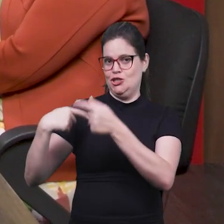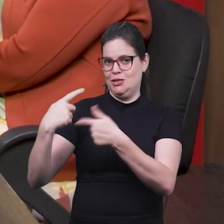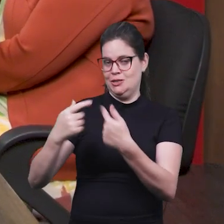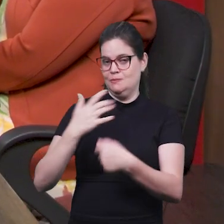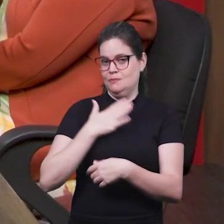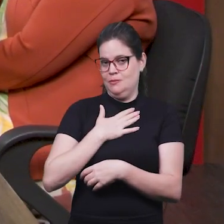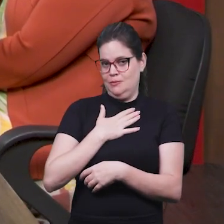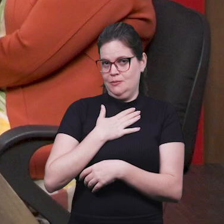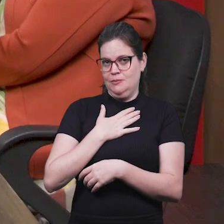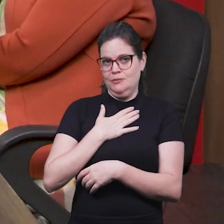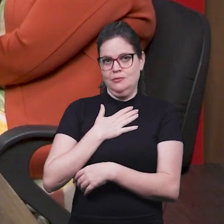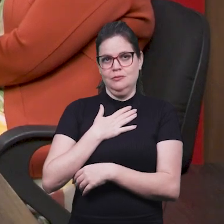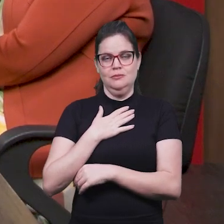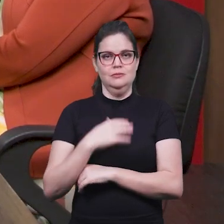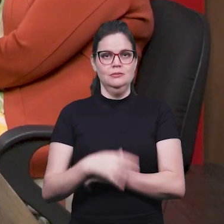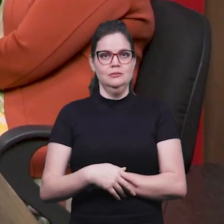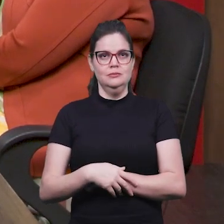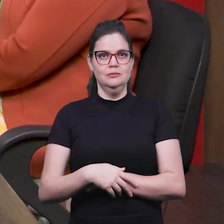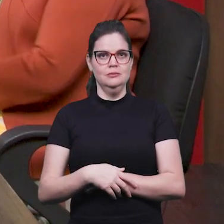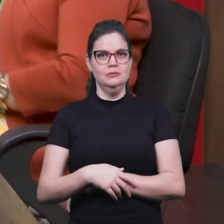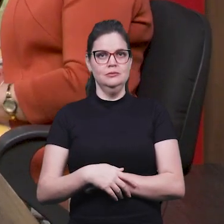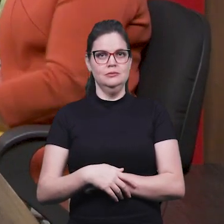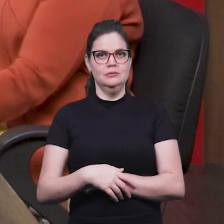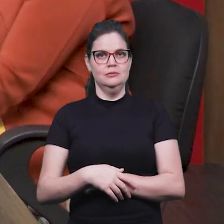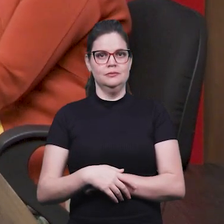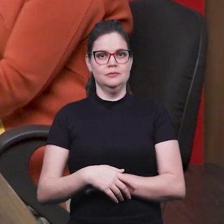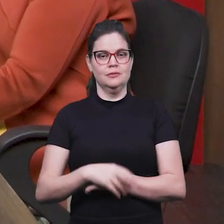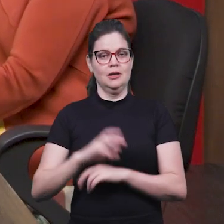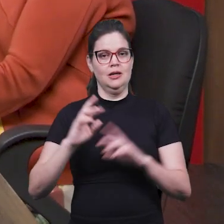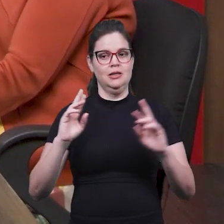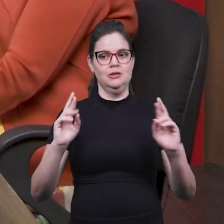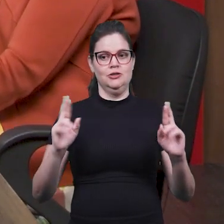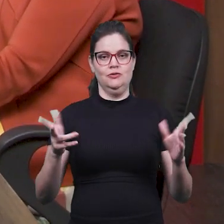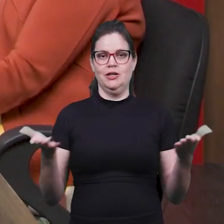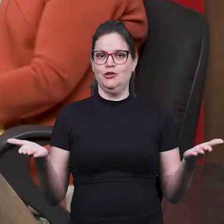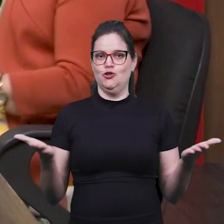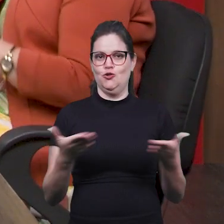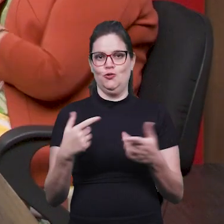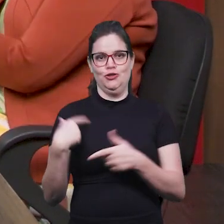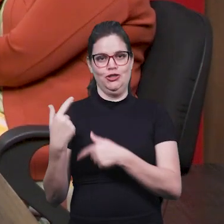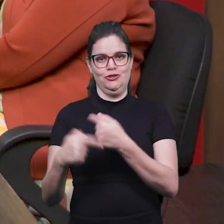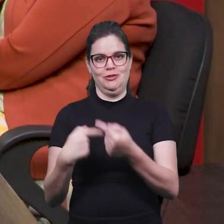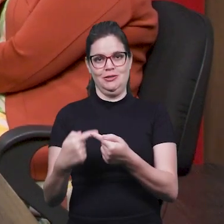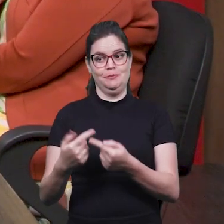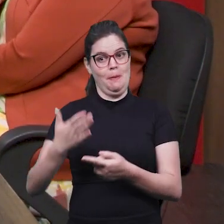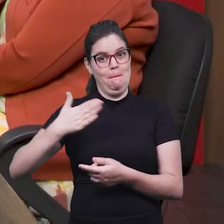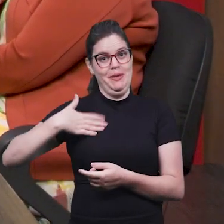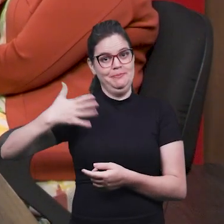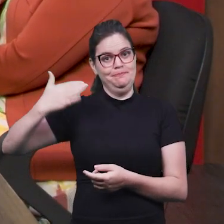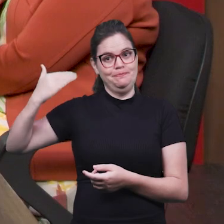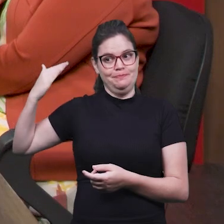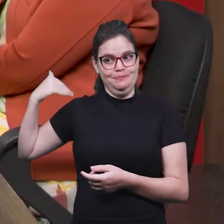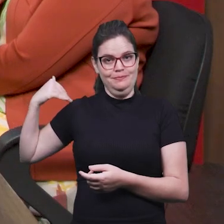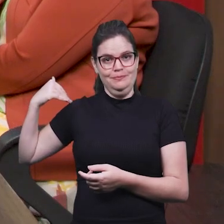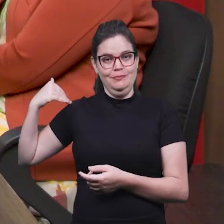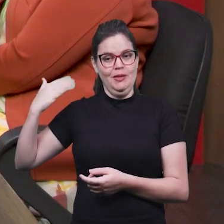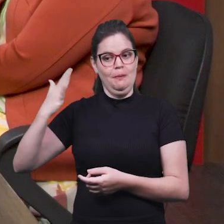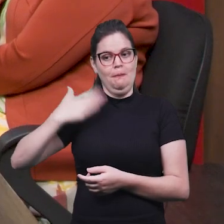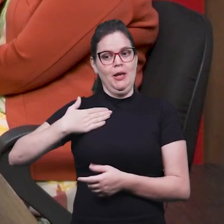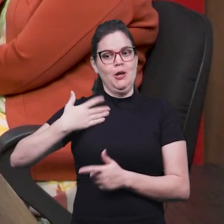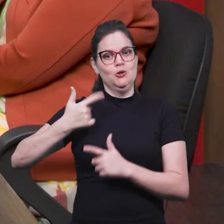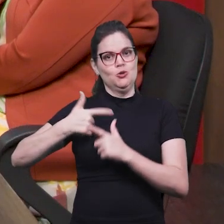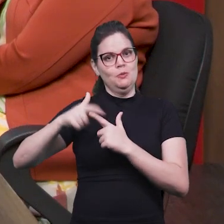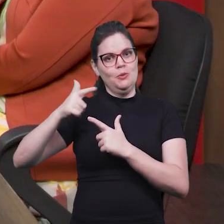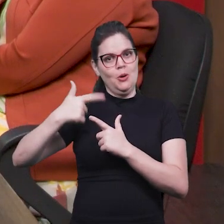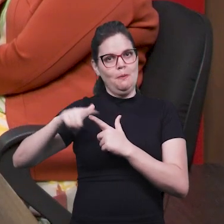talvez não seja a geração de vocês, é diferente da geração de hoje, né? Os problemas que eu enfrentei com as